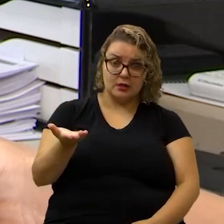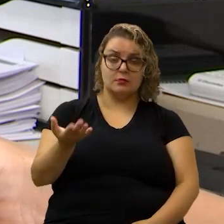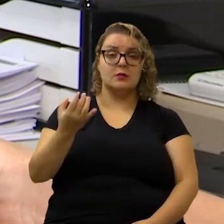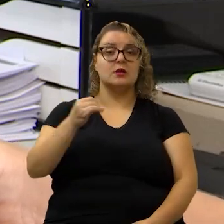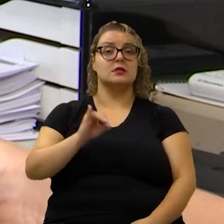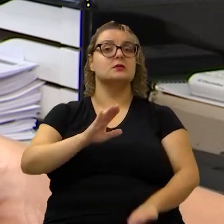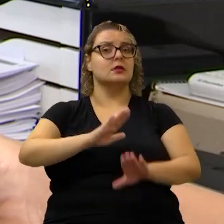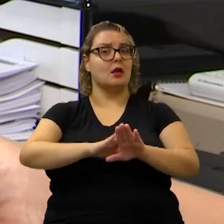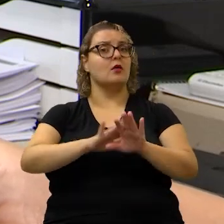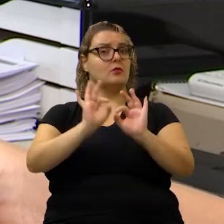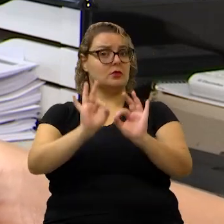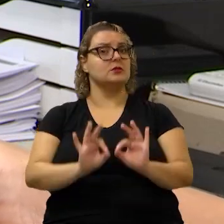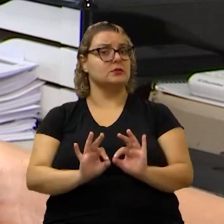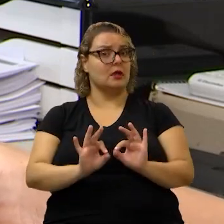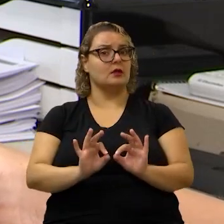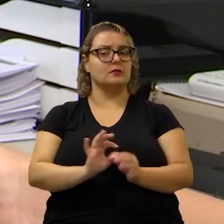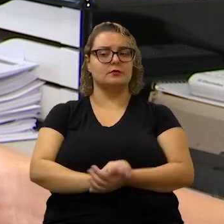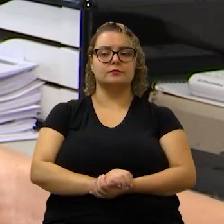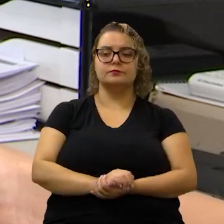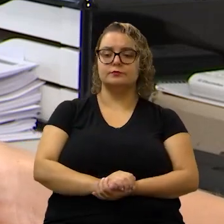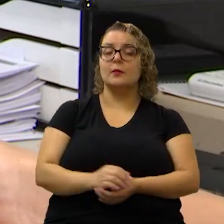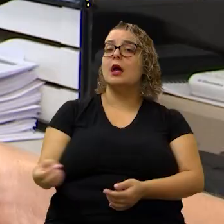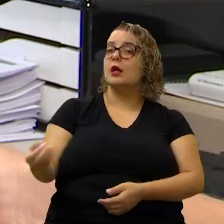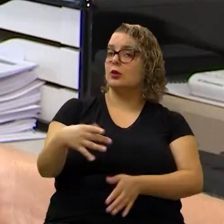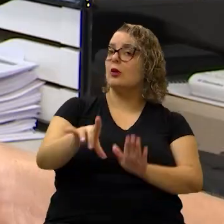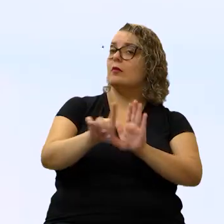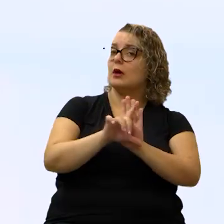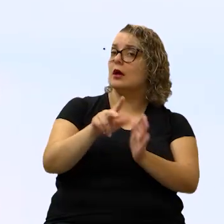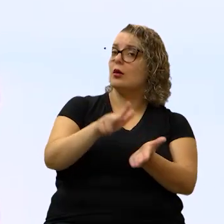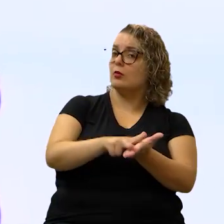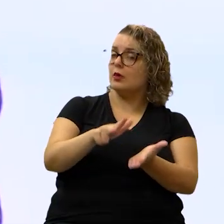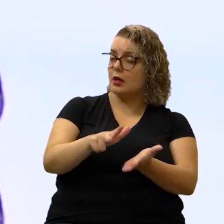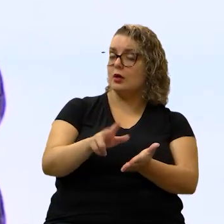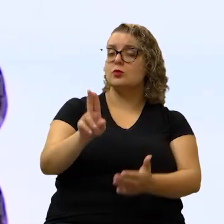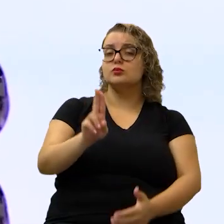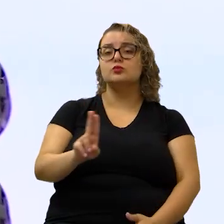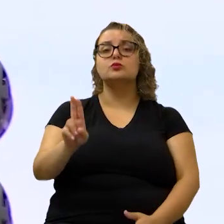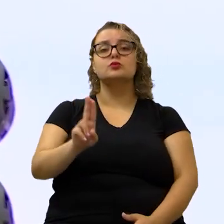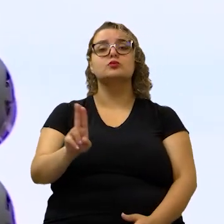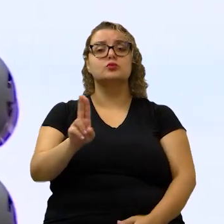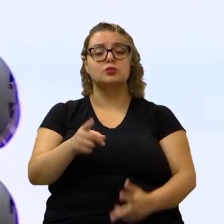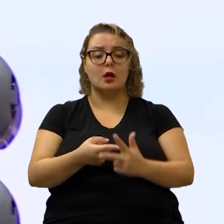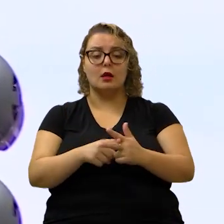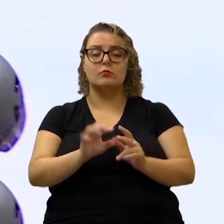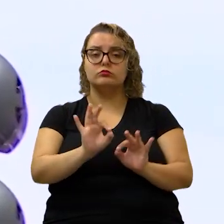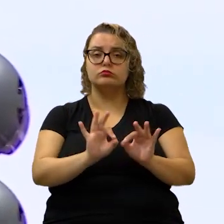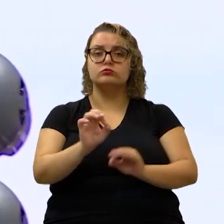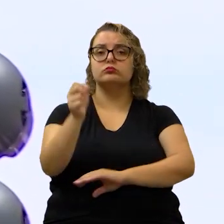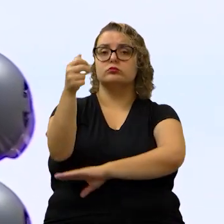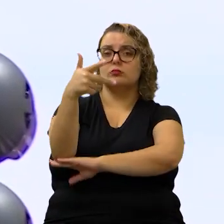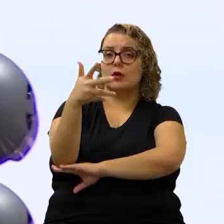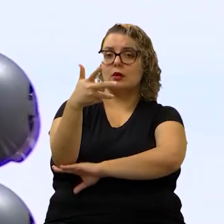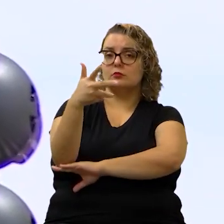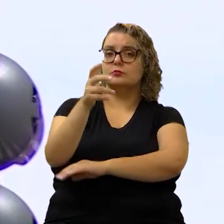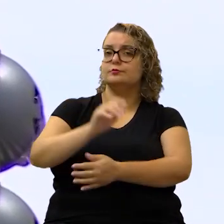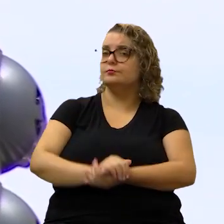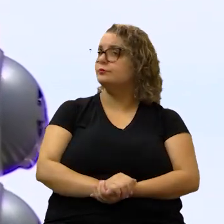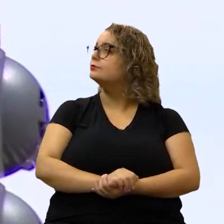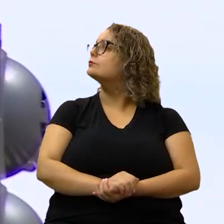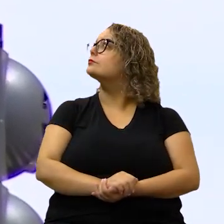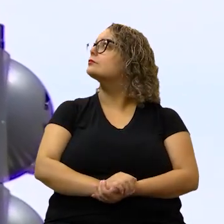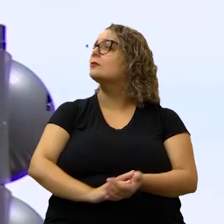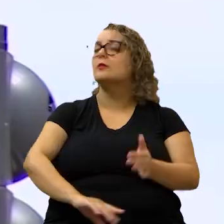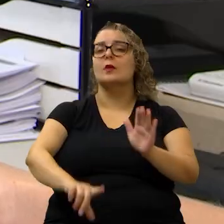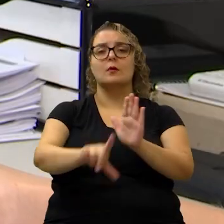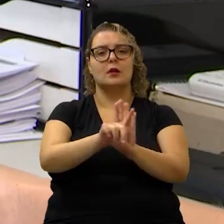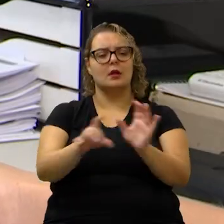nunca sabe e tamb também se está funcionando corretamente a nova lei regulamentará a implantação e a manutenção dos